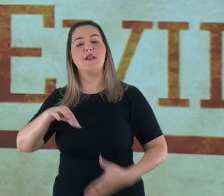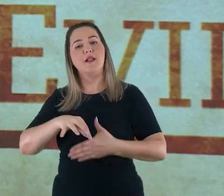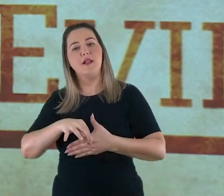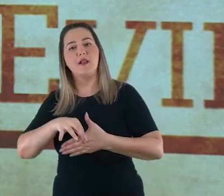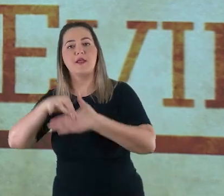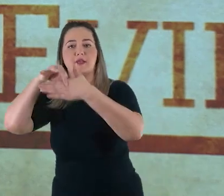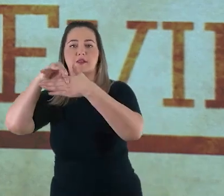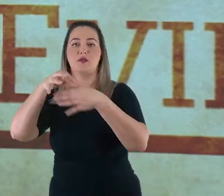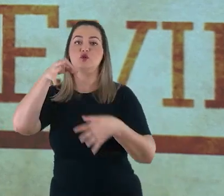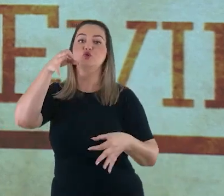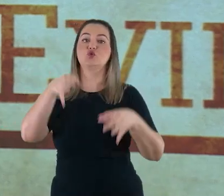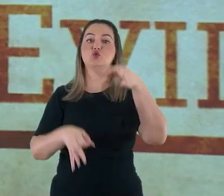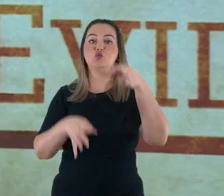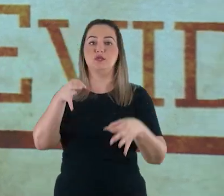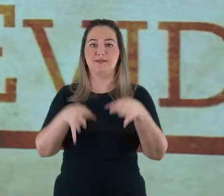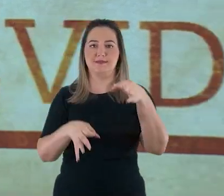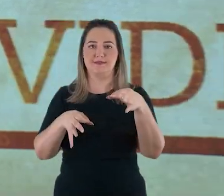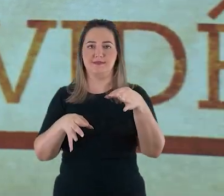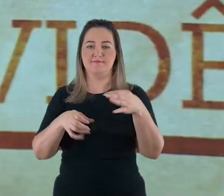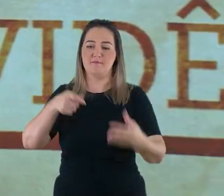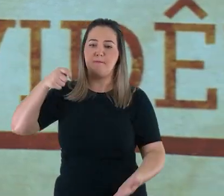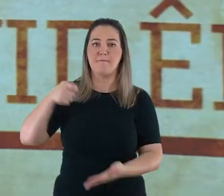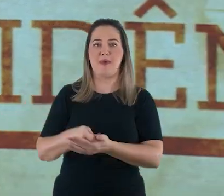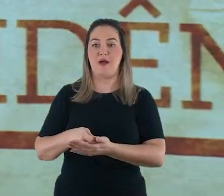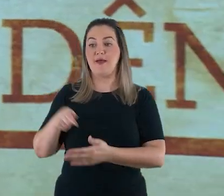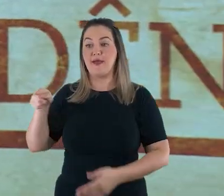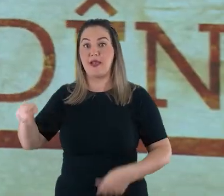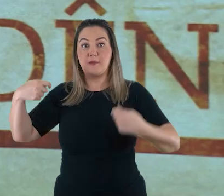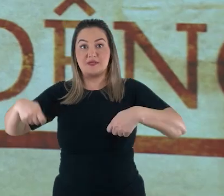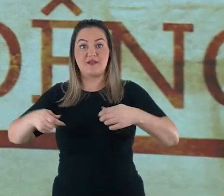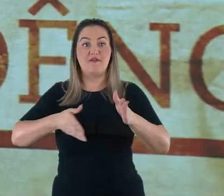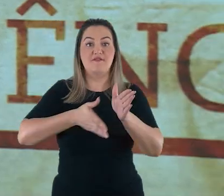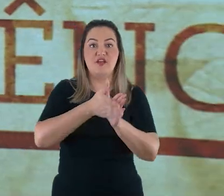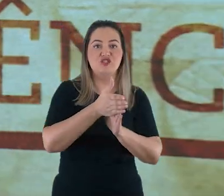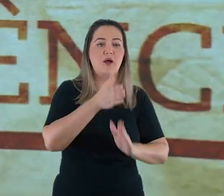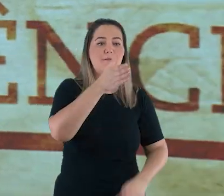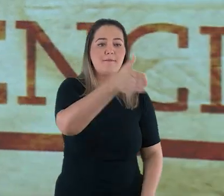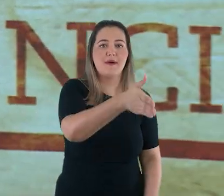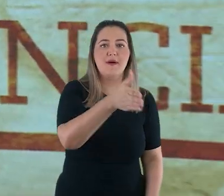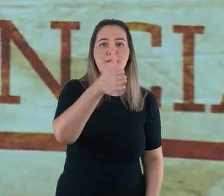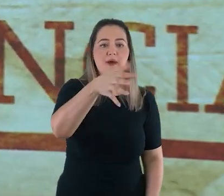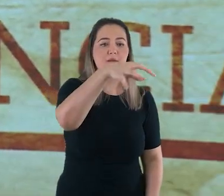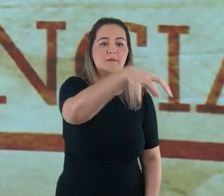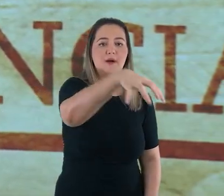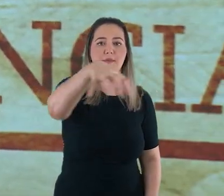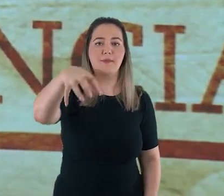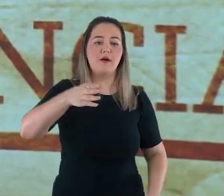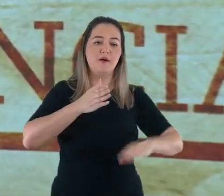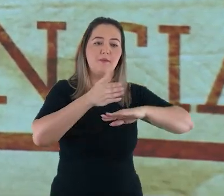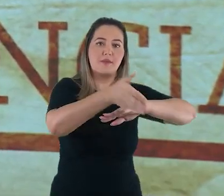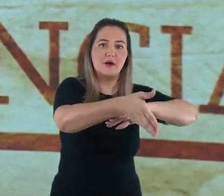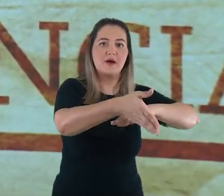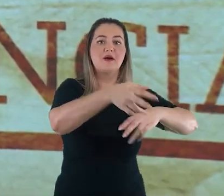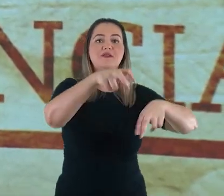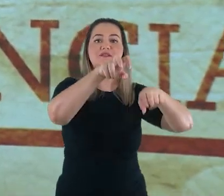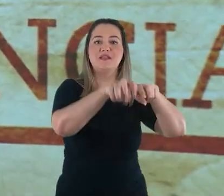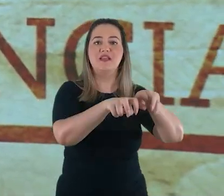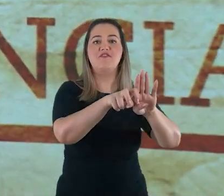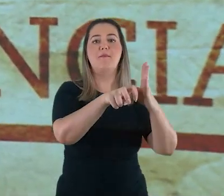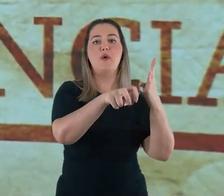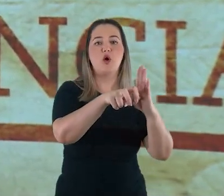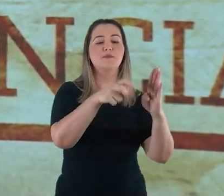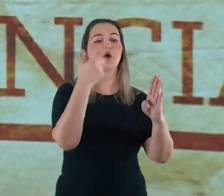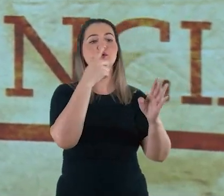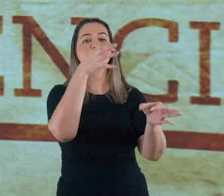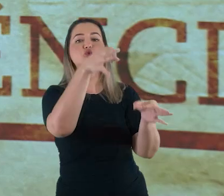função judicial, isto é, ele deveria percorrer diferentes províncias e se assentava à porta das cidades para julgar